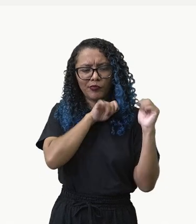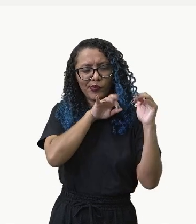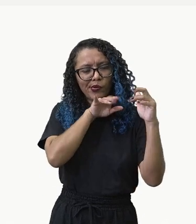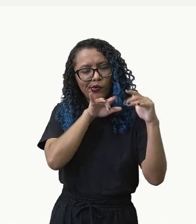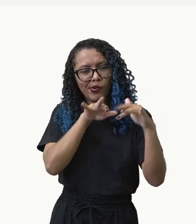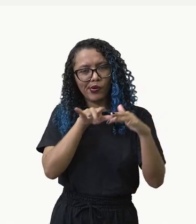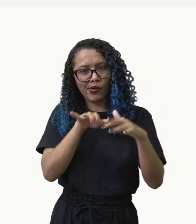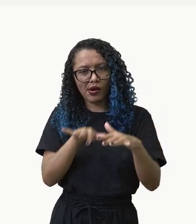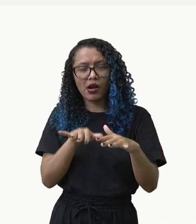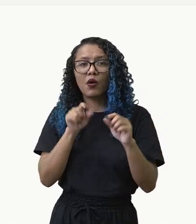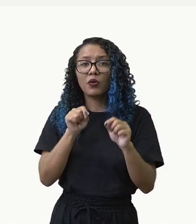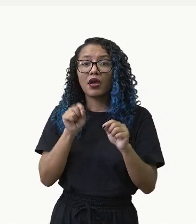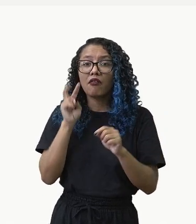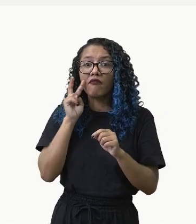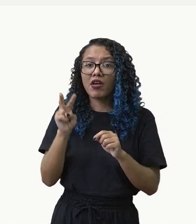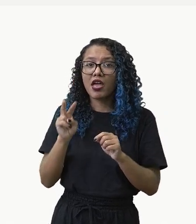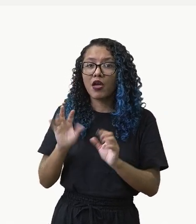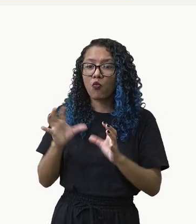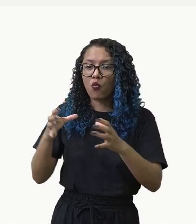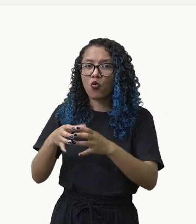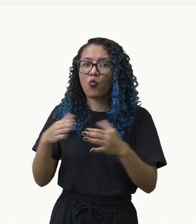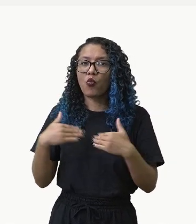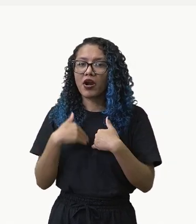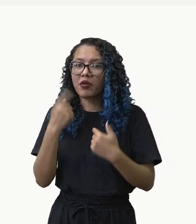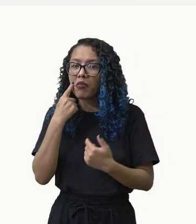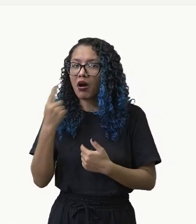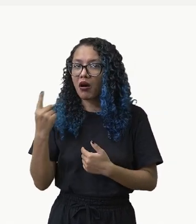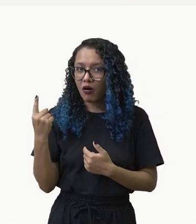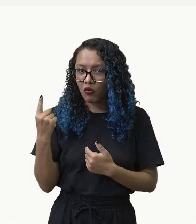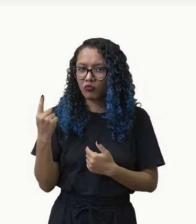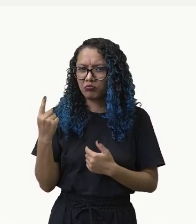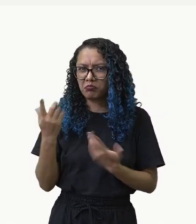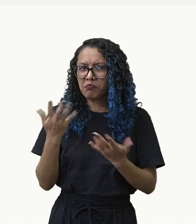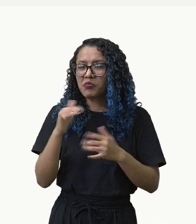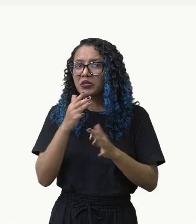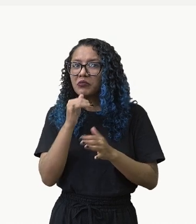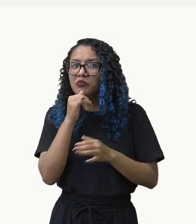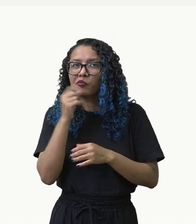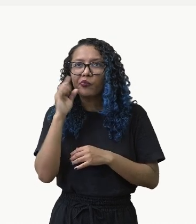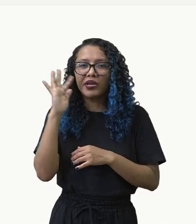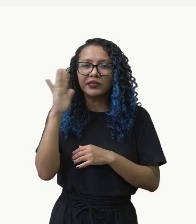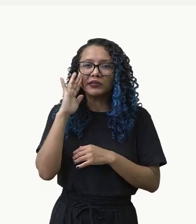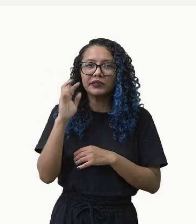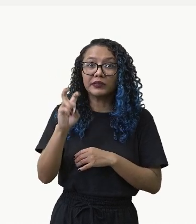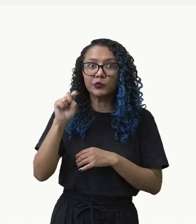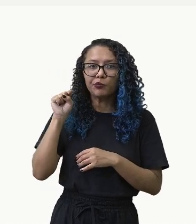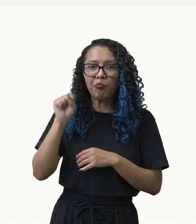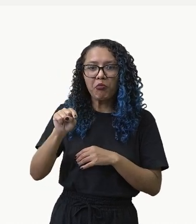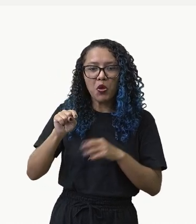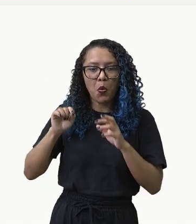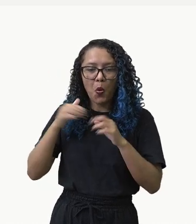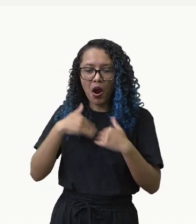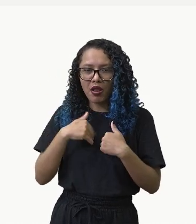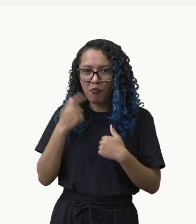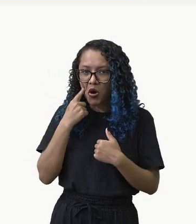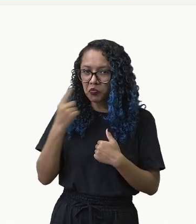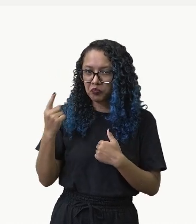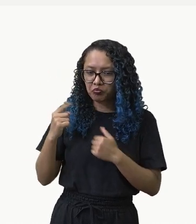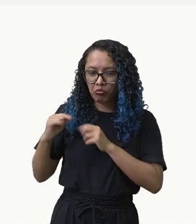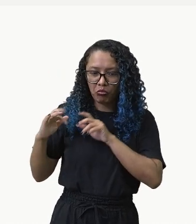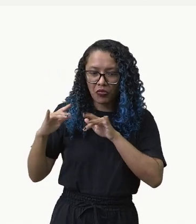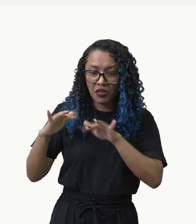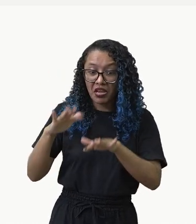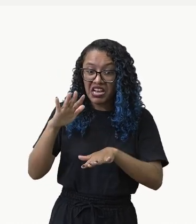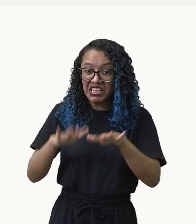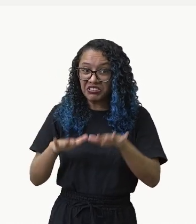uma manada de News agora imagina é uns 5000 News atravessando o rio ou fica à margem para ser